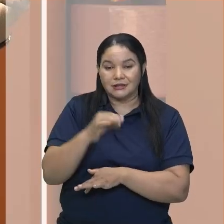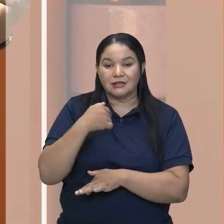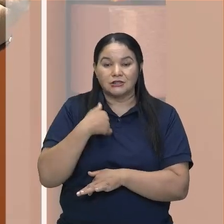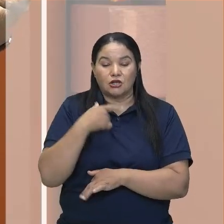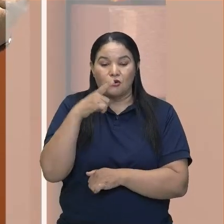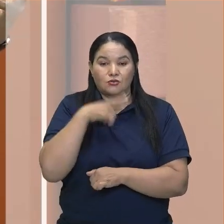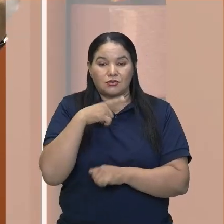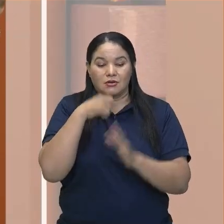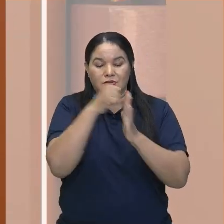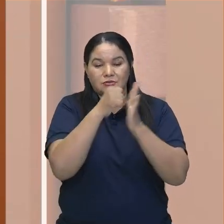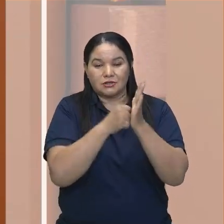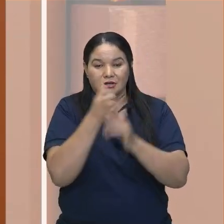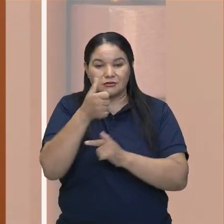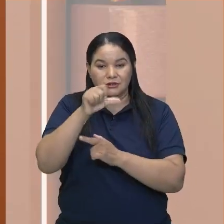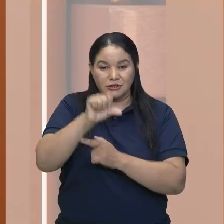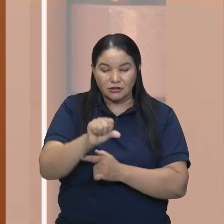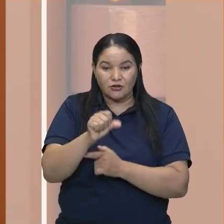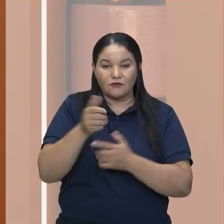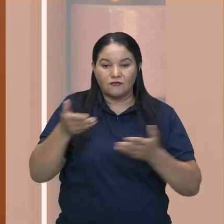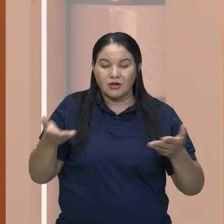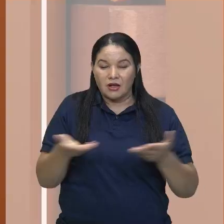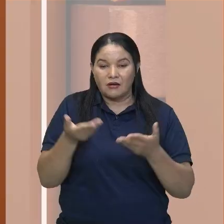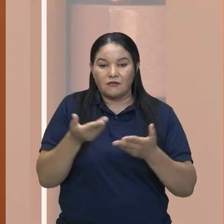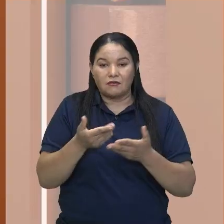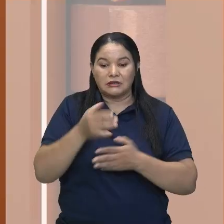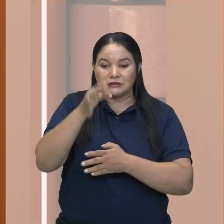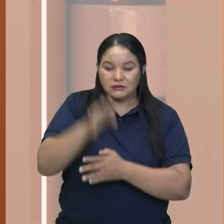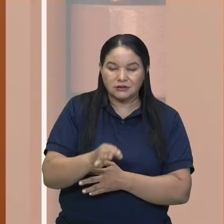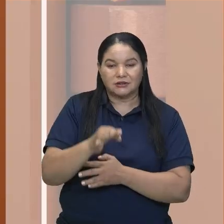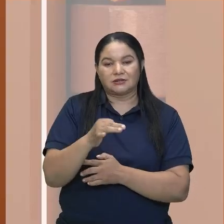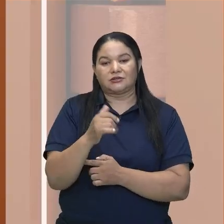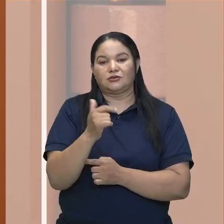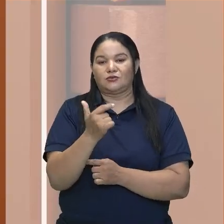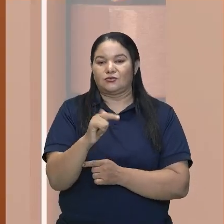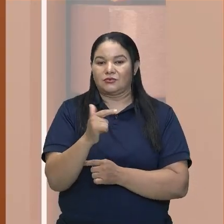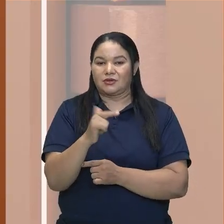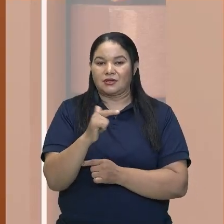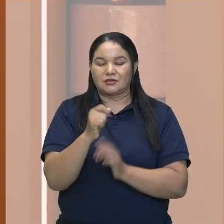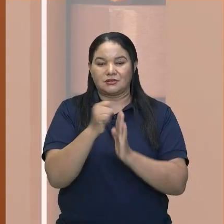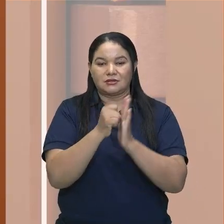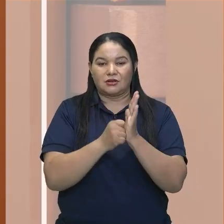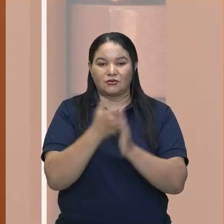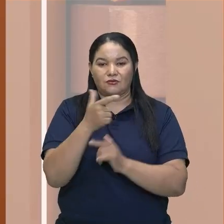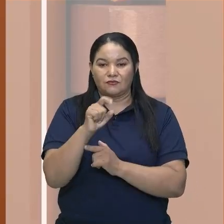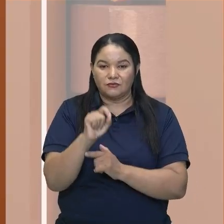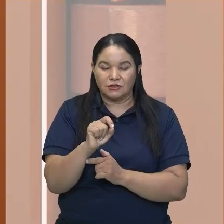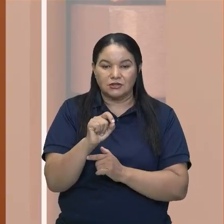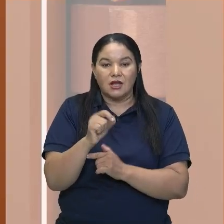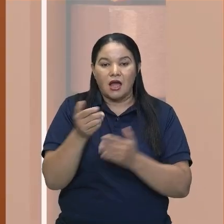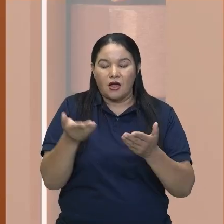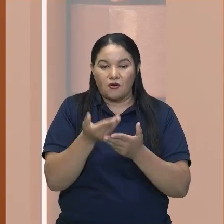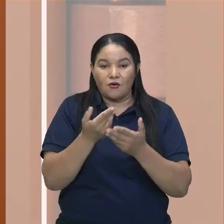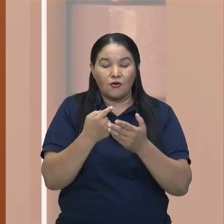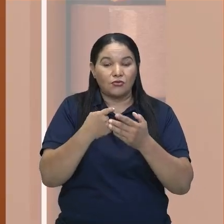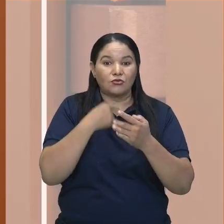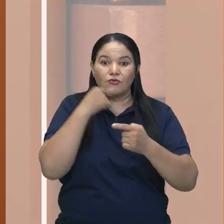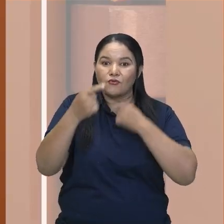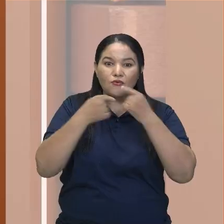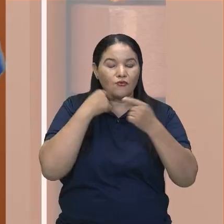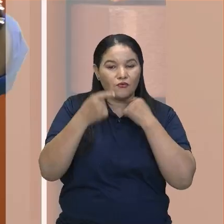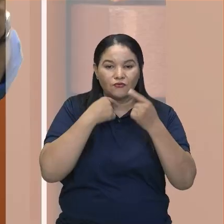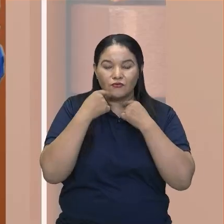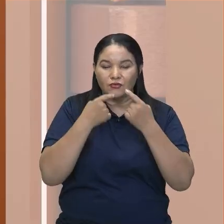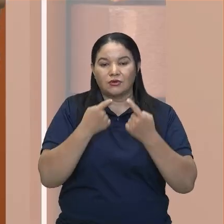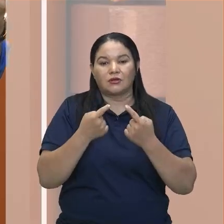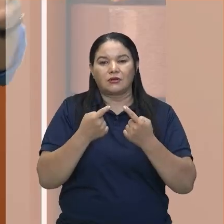século XIX, eu não tenho mais no século XX. Né? Eu estou cheio de dúvidas agora no século XX. Então, essa